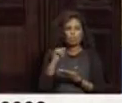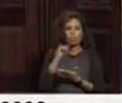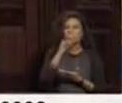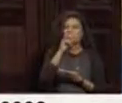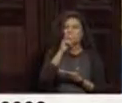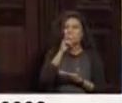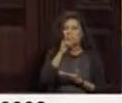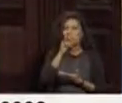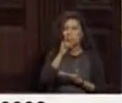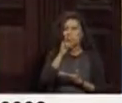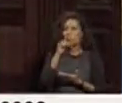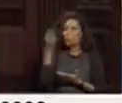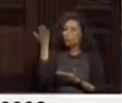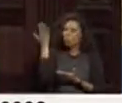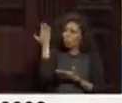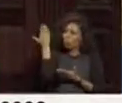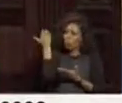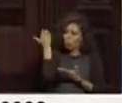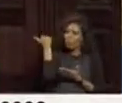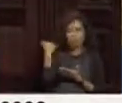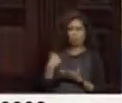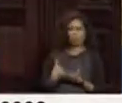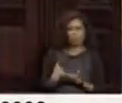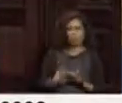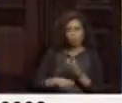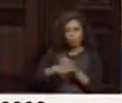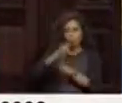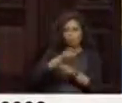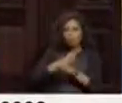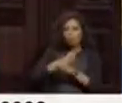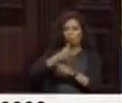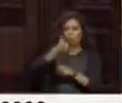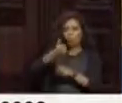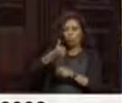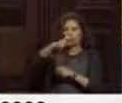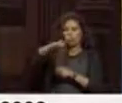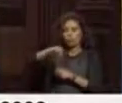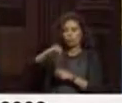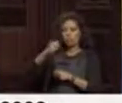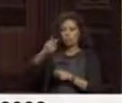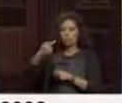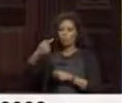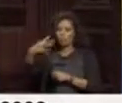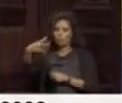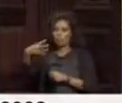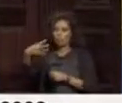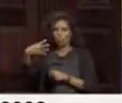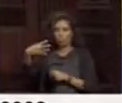que está na esquina, daquele guarda que não tem a menor compreensão do que isso